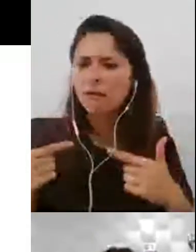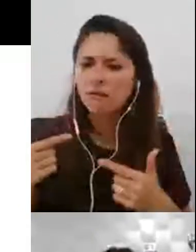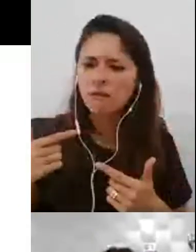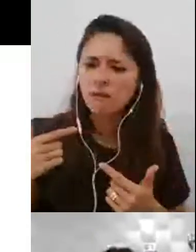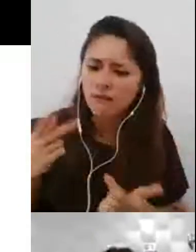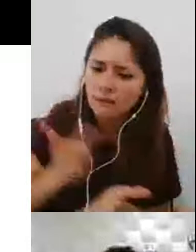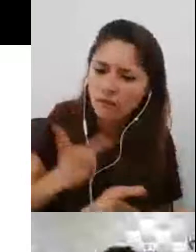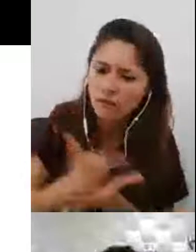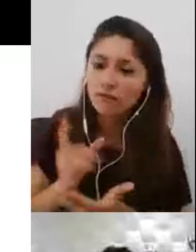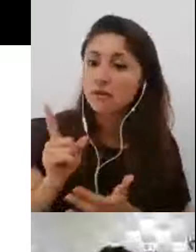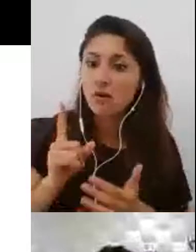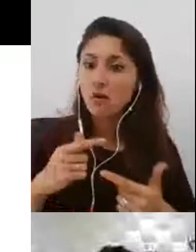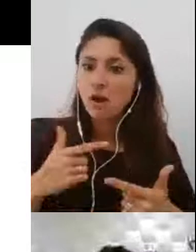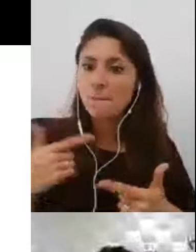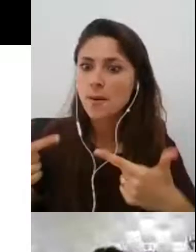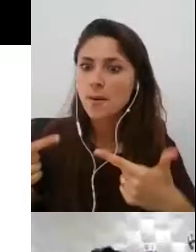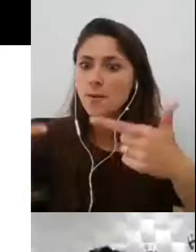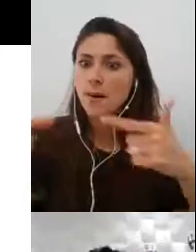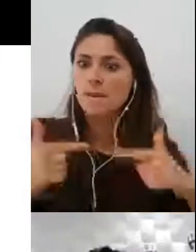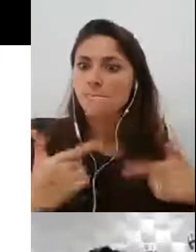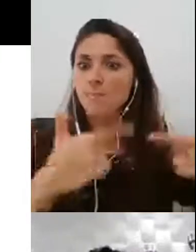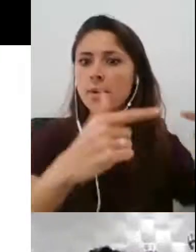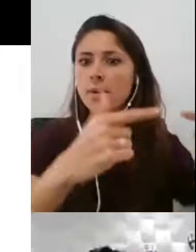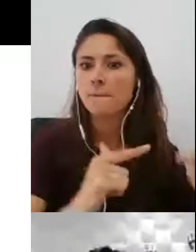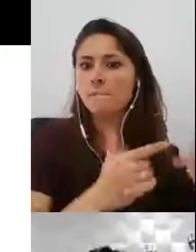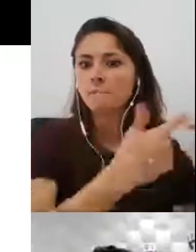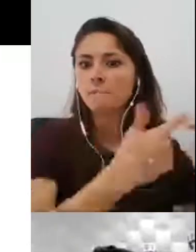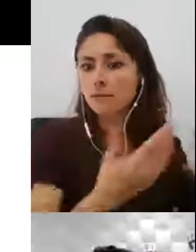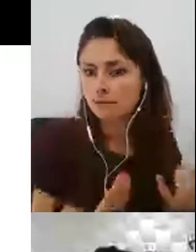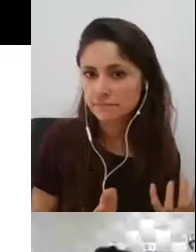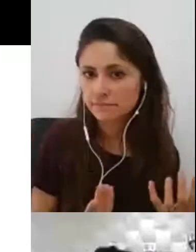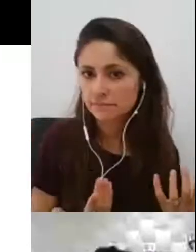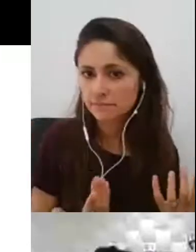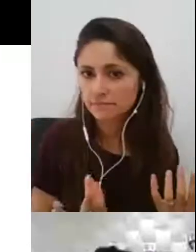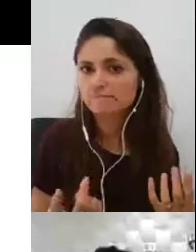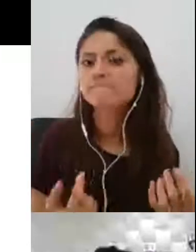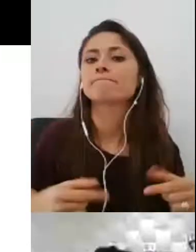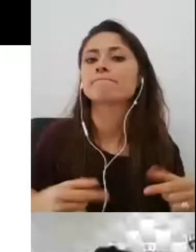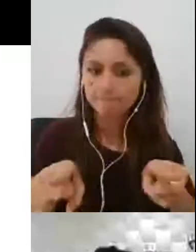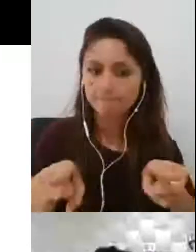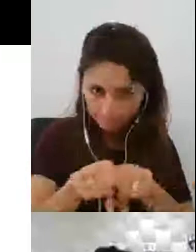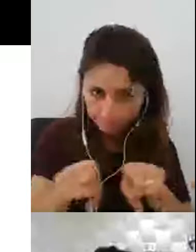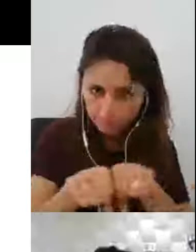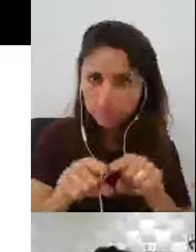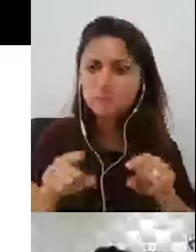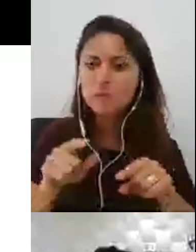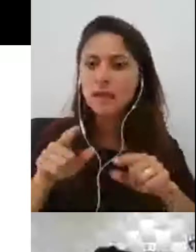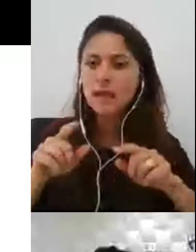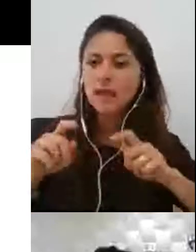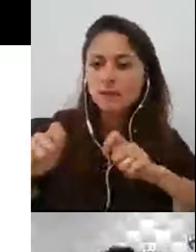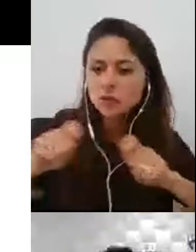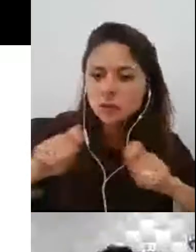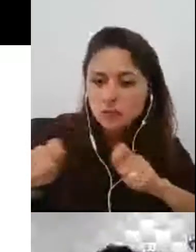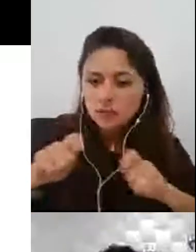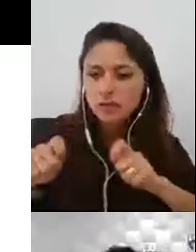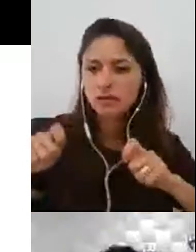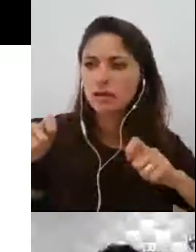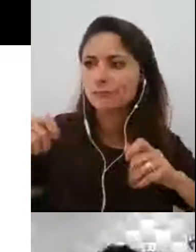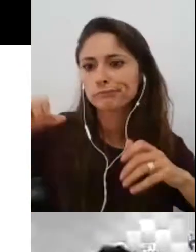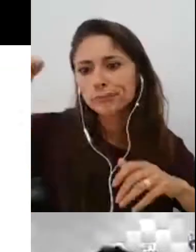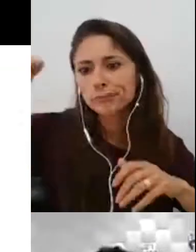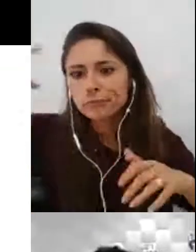útil, melhorando todo esse conceito, eficiência energética, controlando eficiência energética, a parte de sustentabilidade